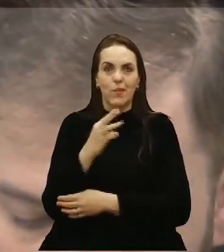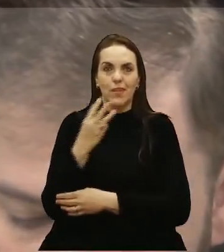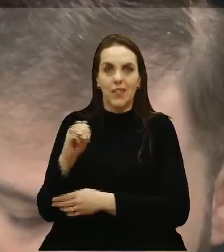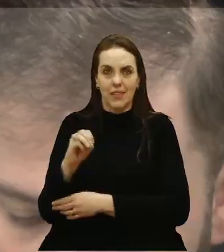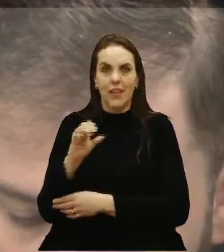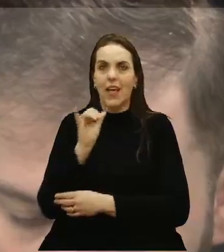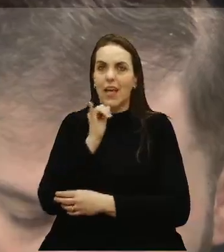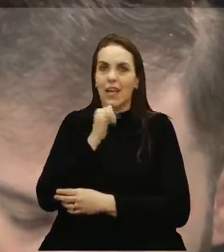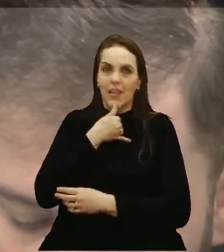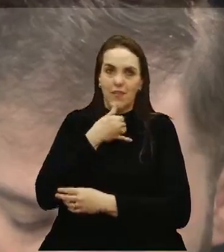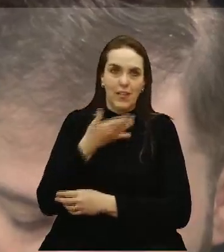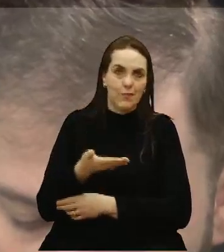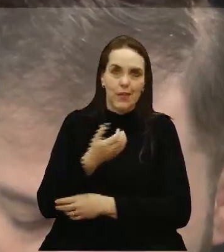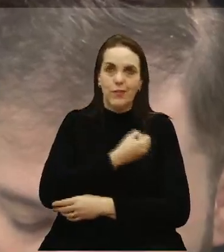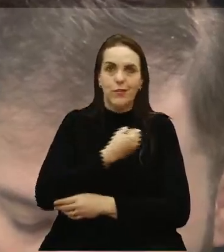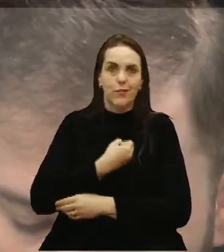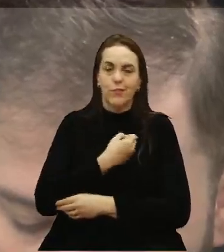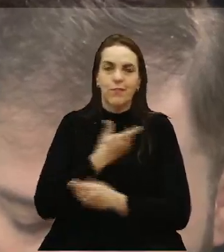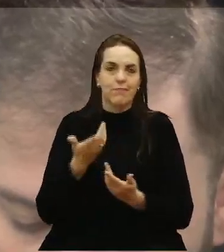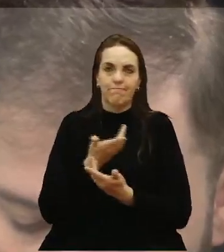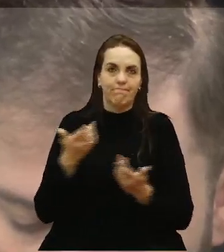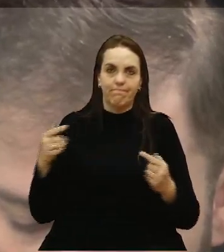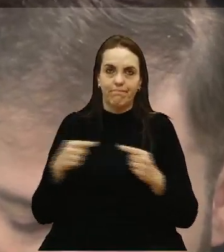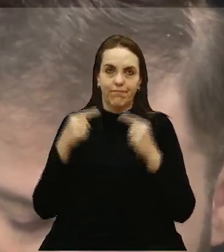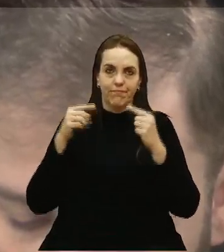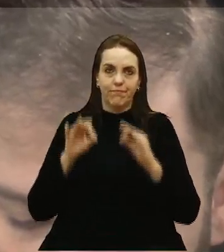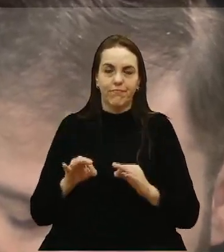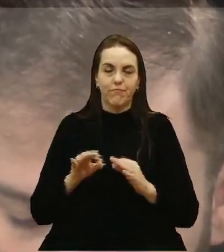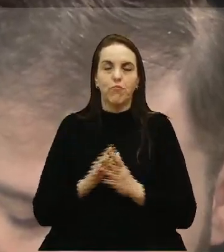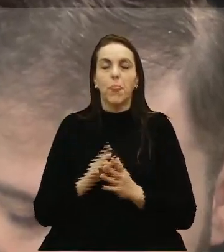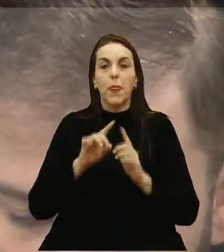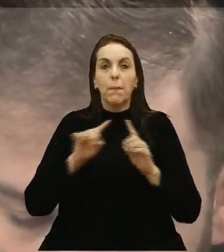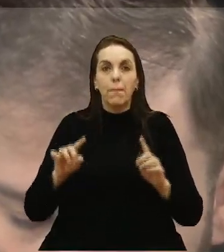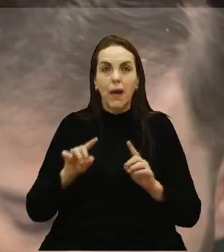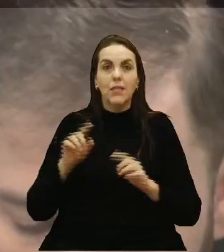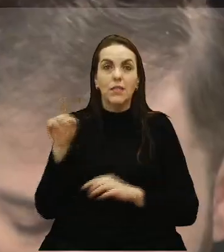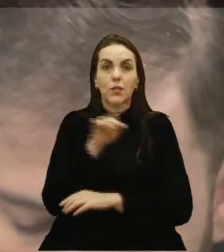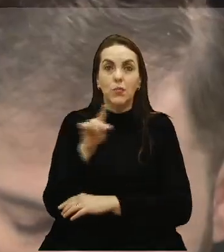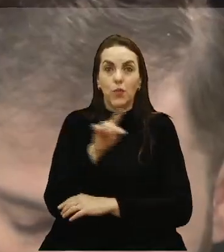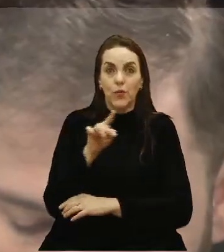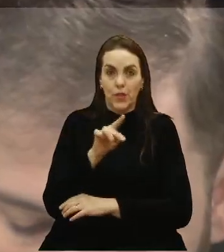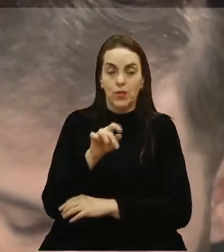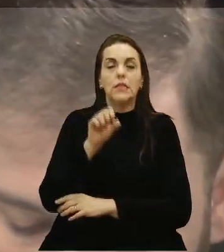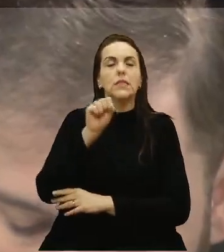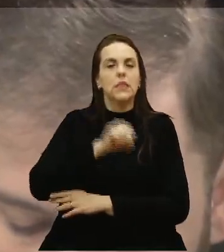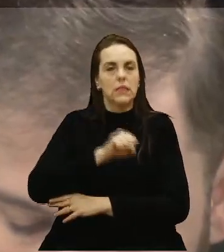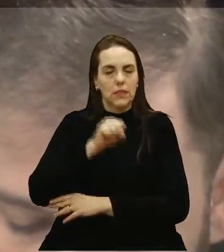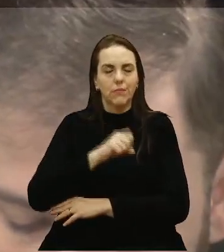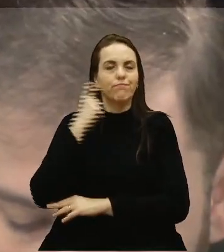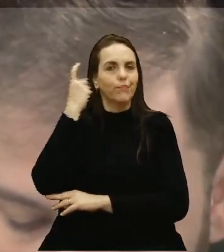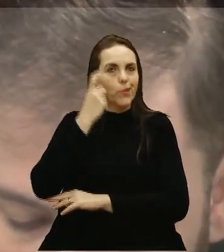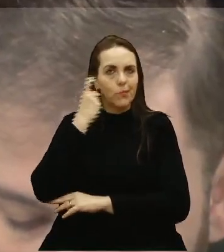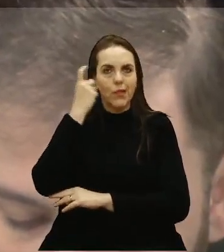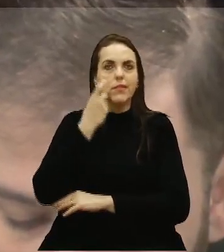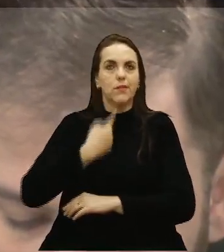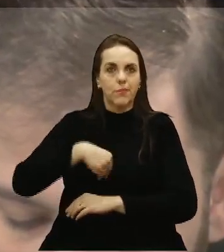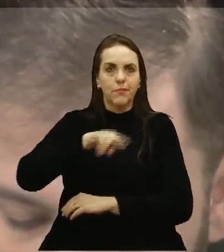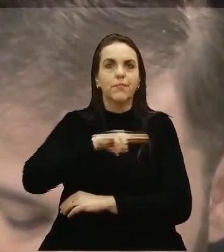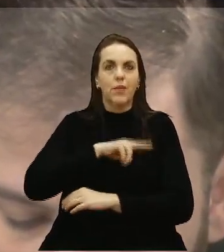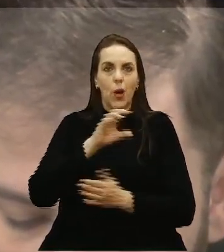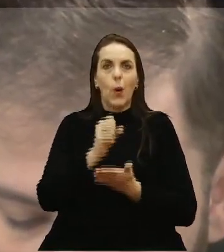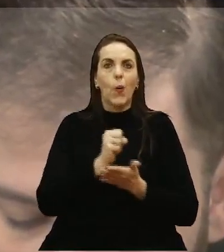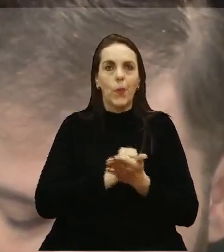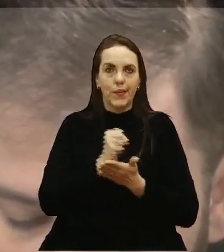infelizmente, os números não fecham ali. Mas a questão de professores, sim, nos preocupa, a questão de